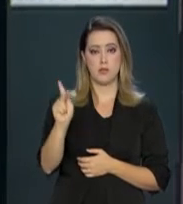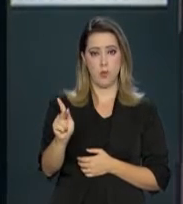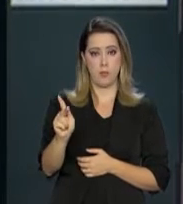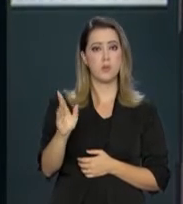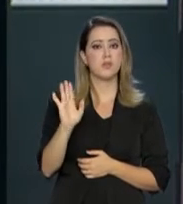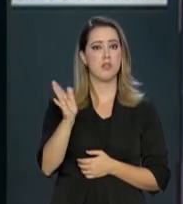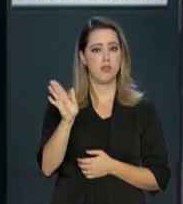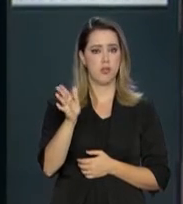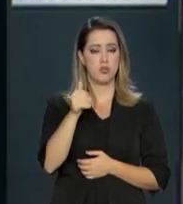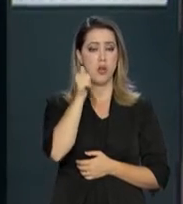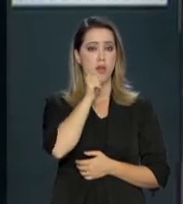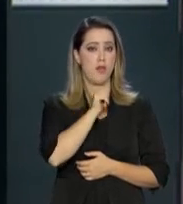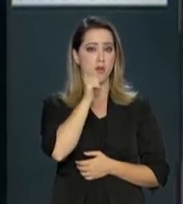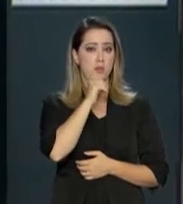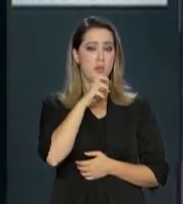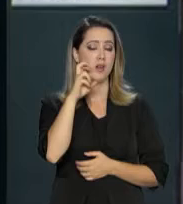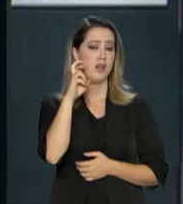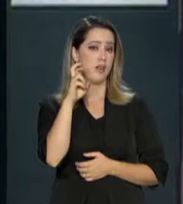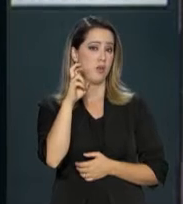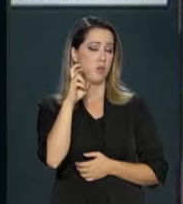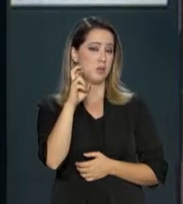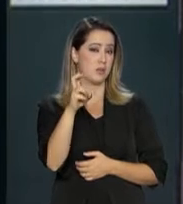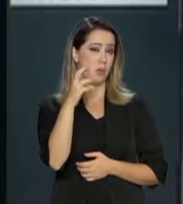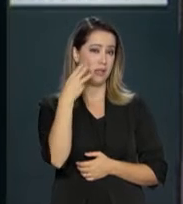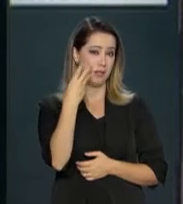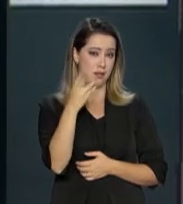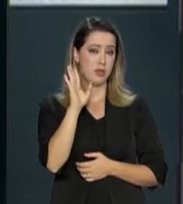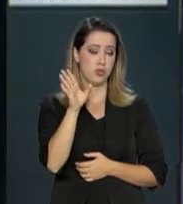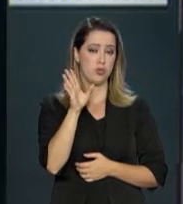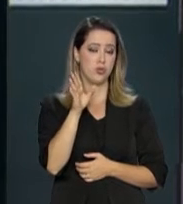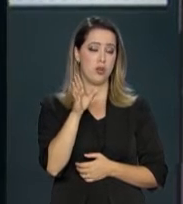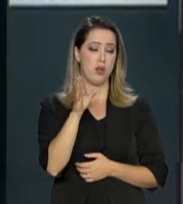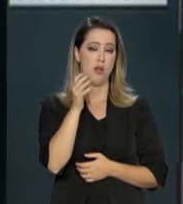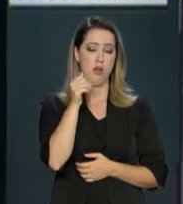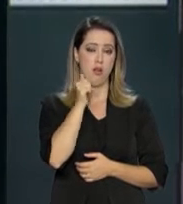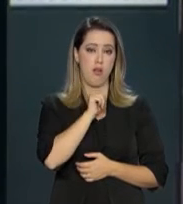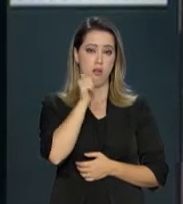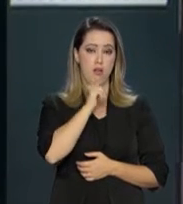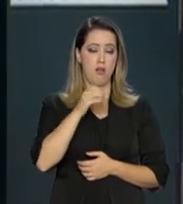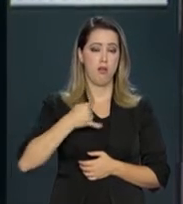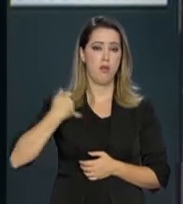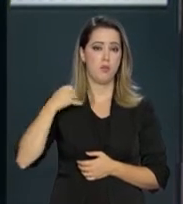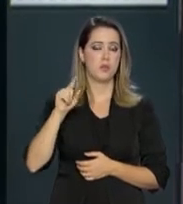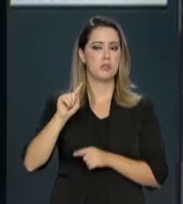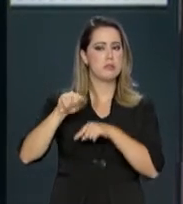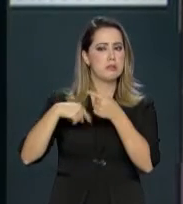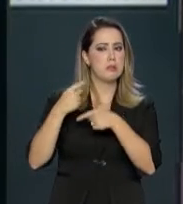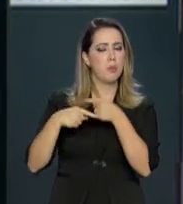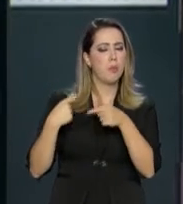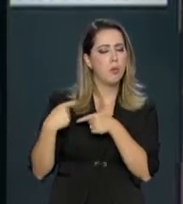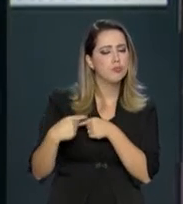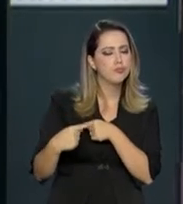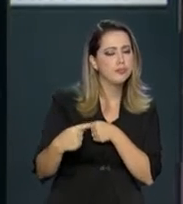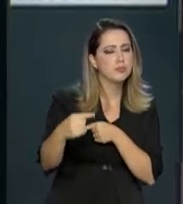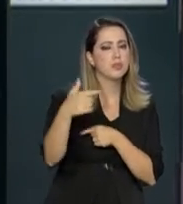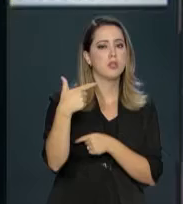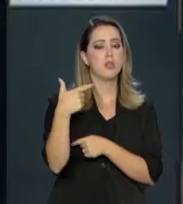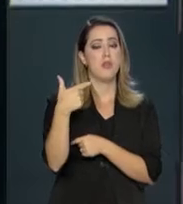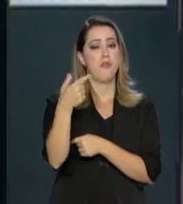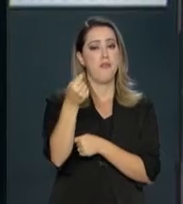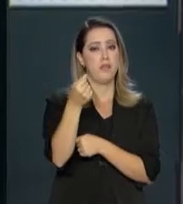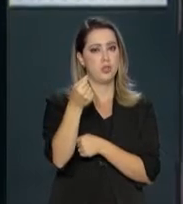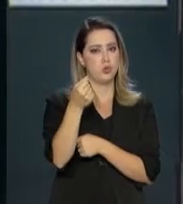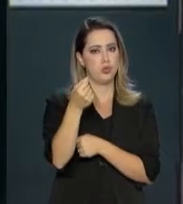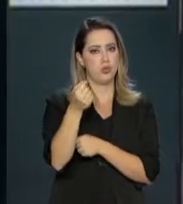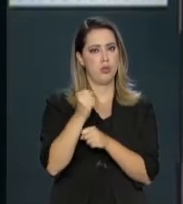53, e que ao longo de 20 anos é que se vai atingir a idade limite de 60 anos?